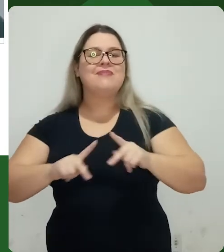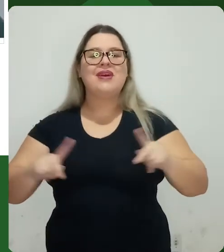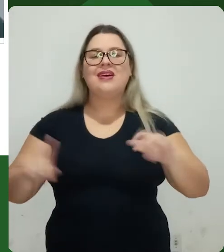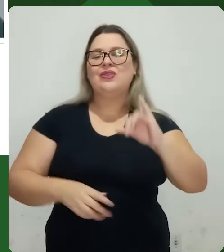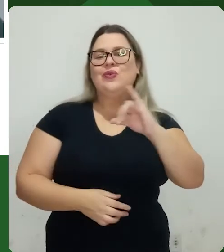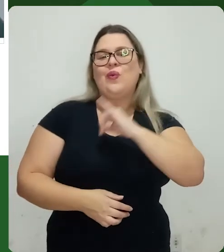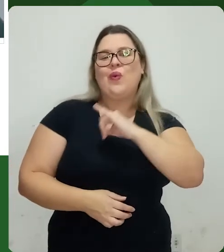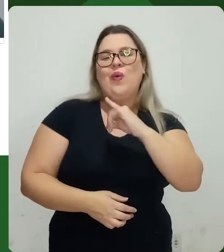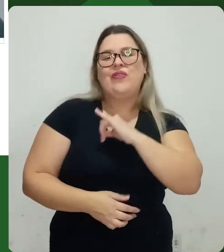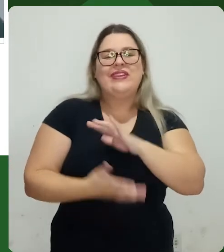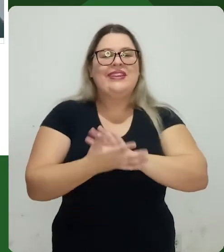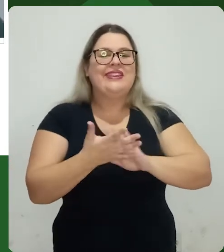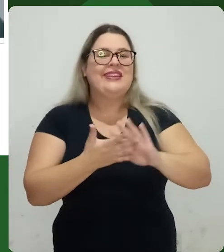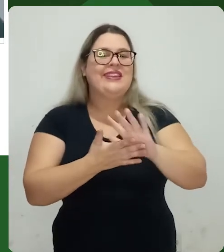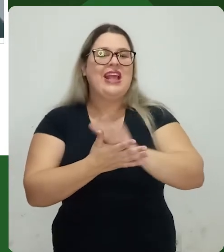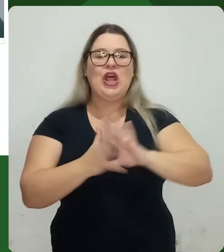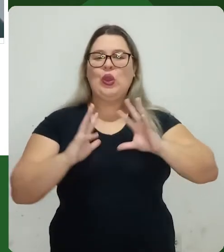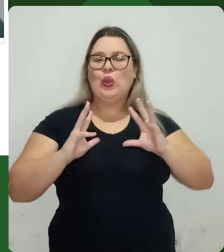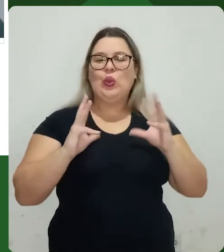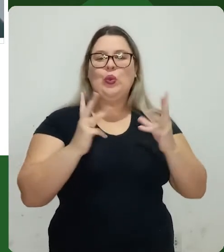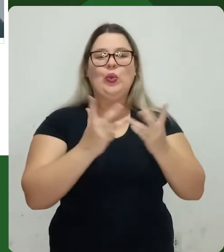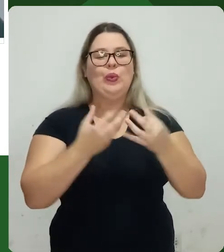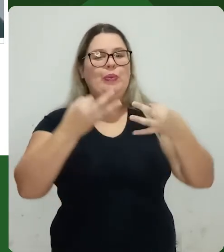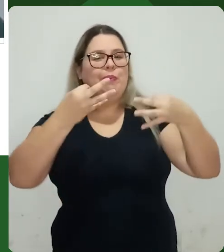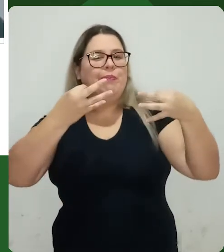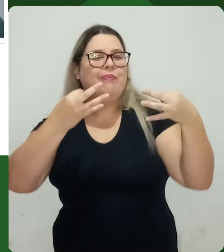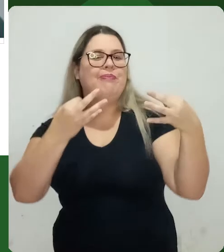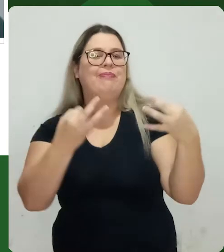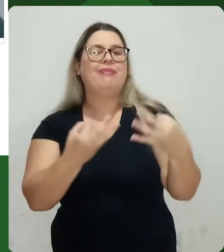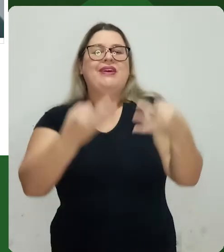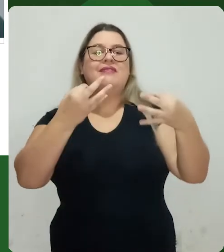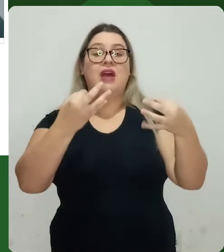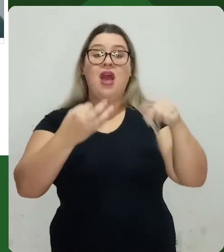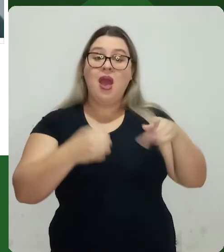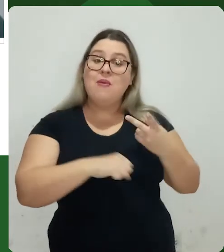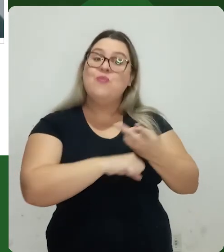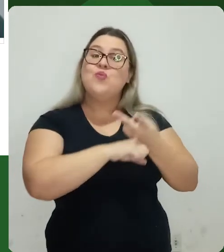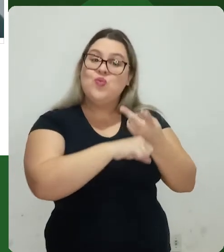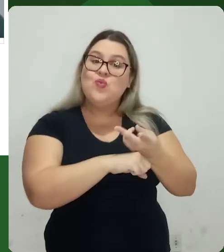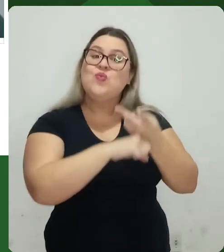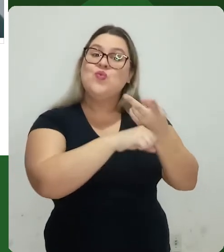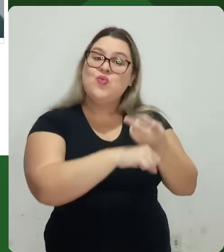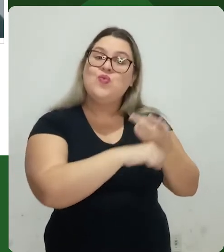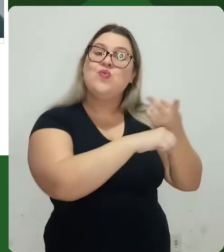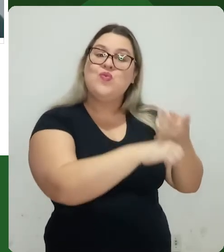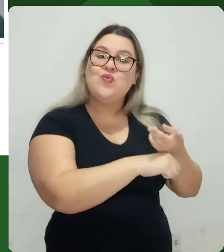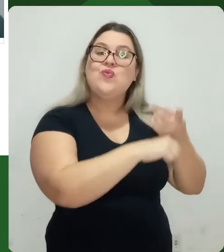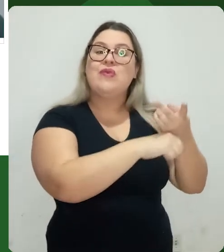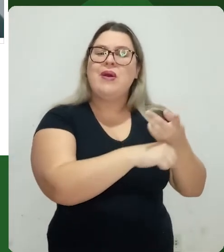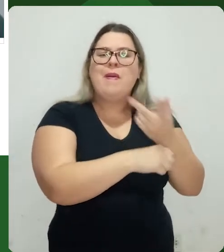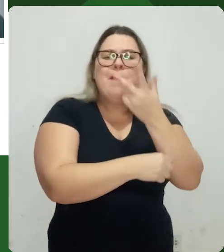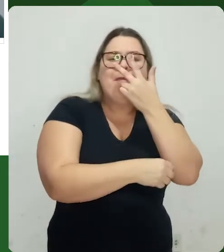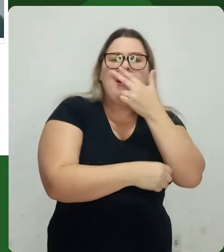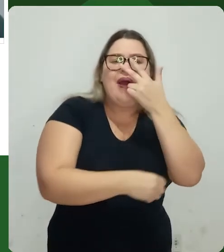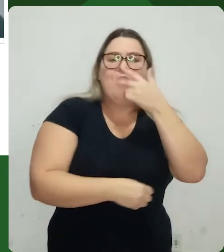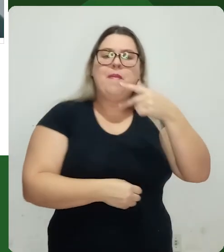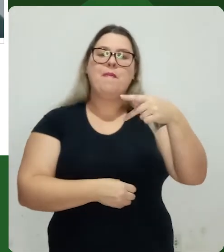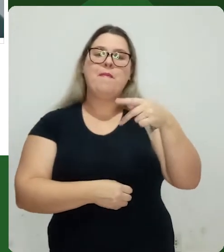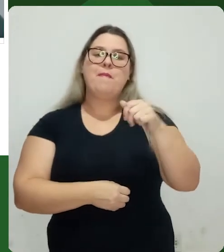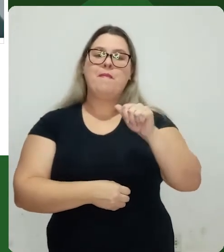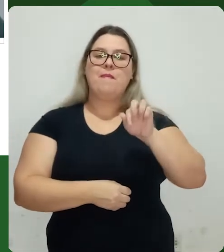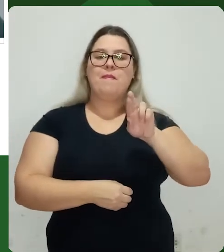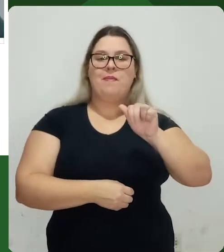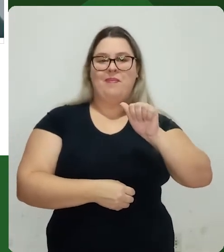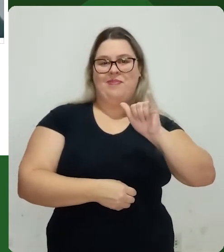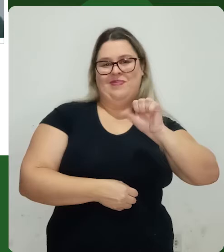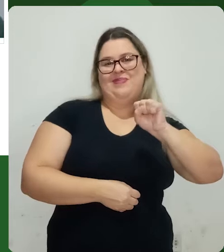sofrimento. E que nesse local tudo seria perfeito e todos poderiam viver bem, e eles procuravam por isso. Uma crença muito